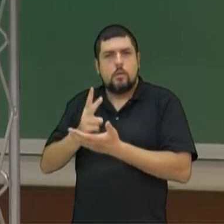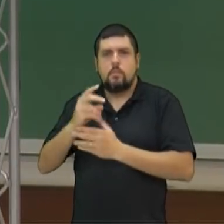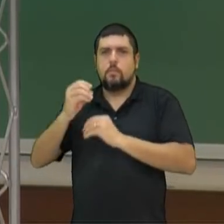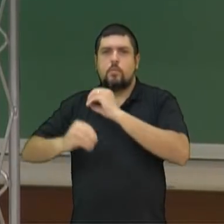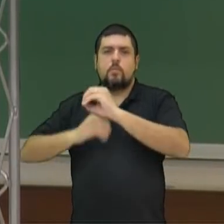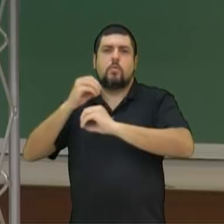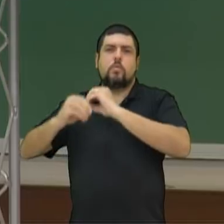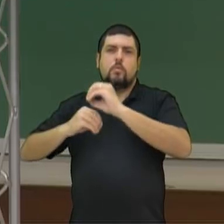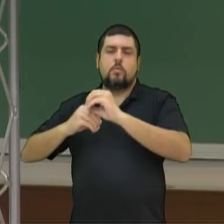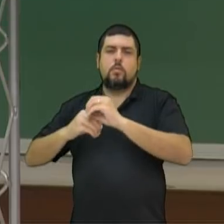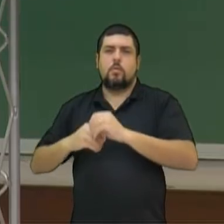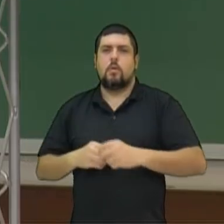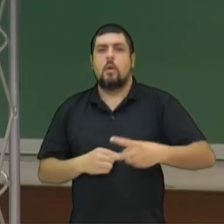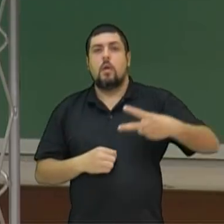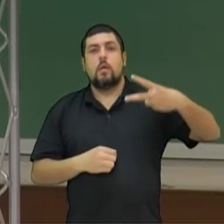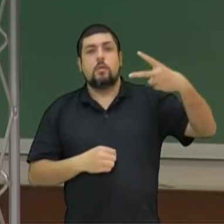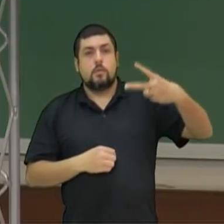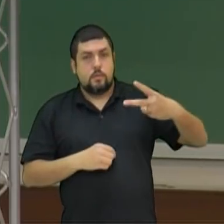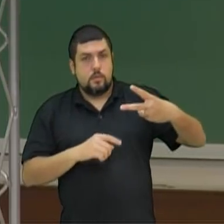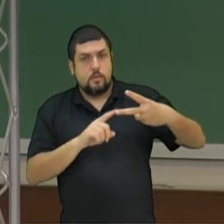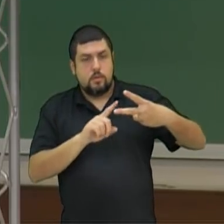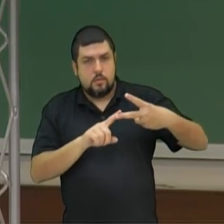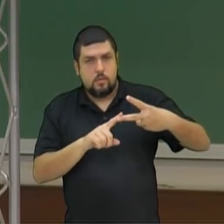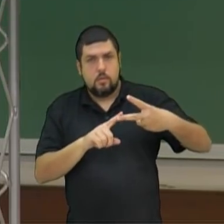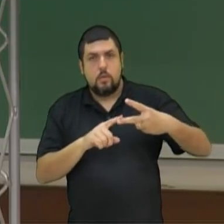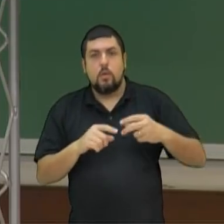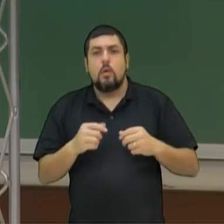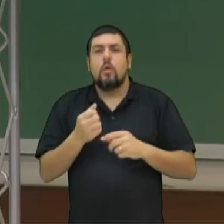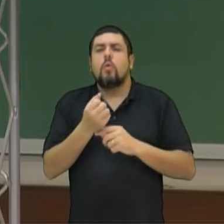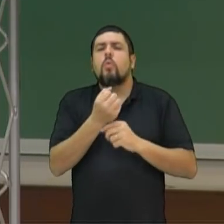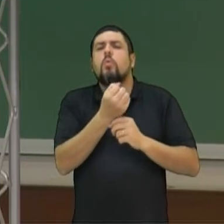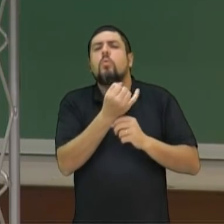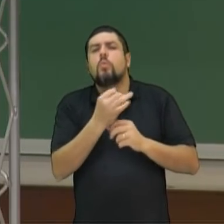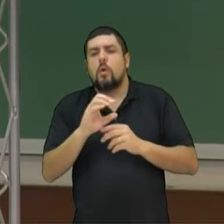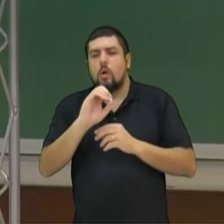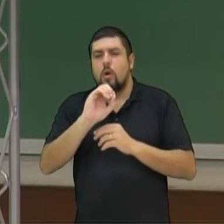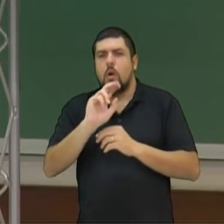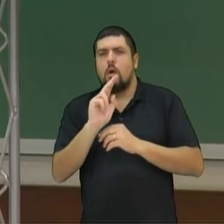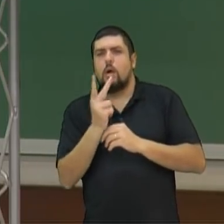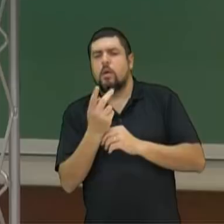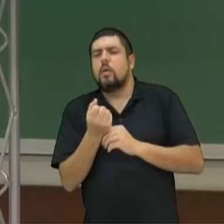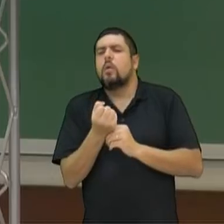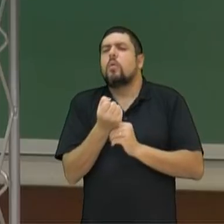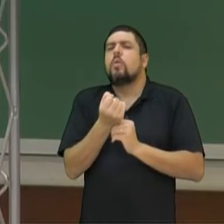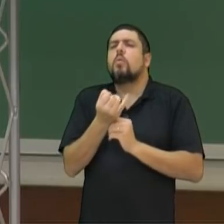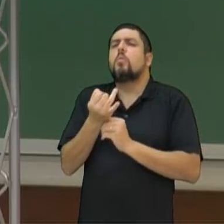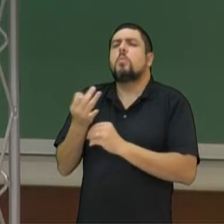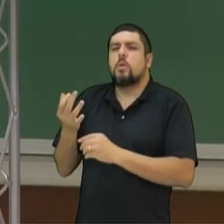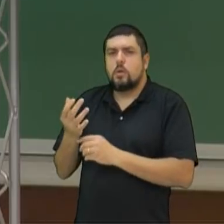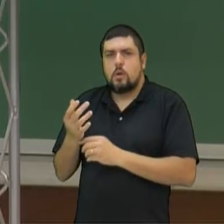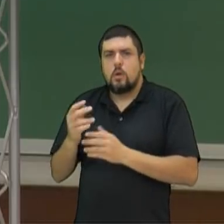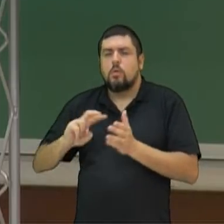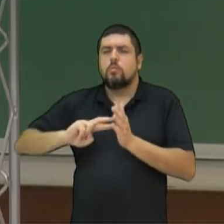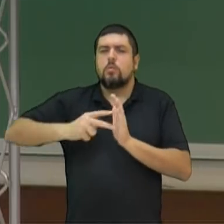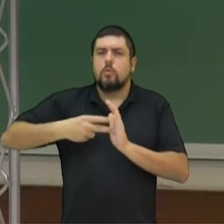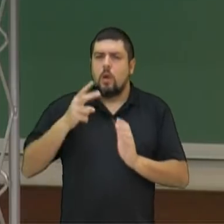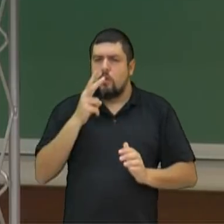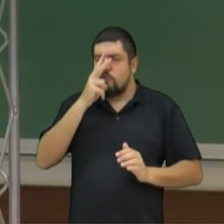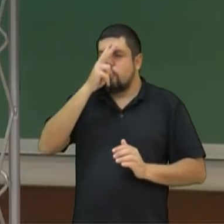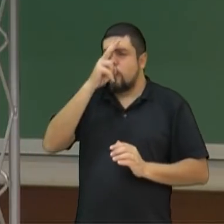coisa. Segundo, não é quanto OH que a base libera que determina a força, e sim